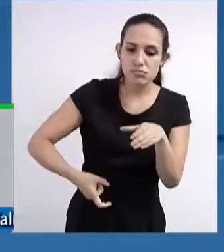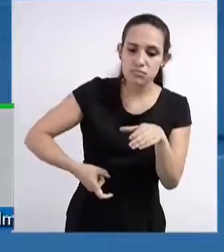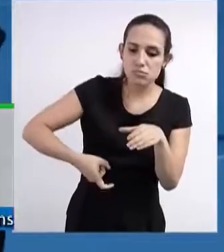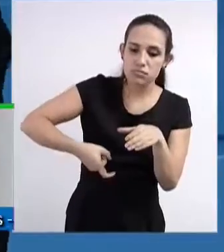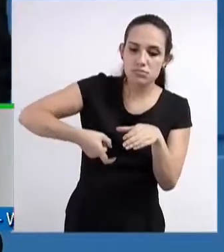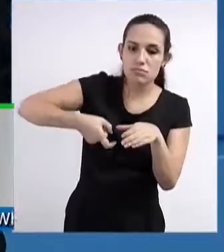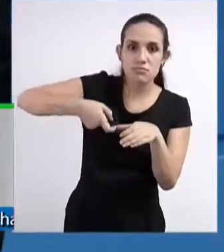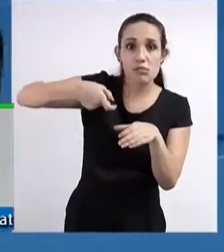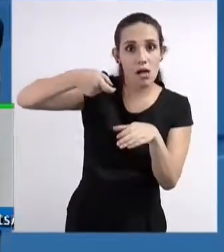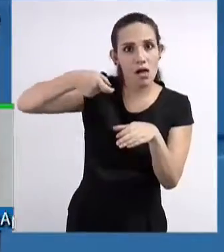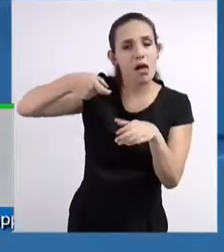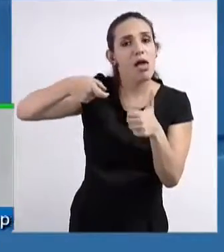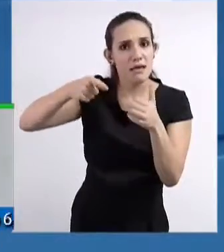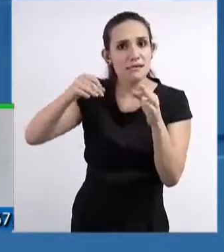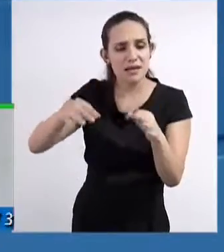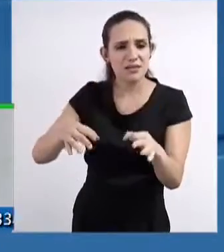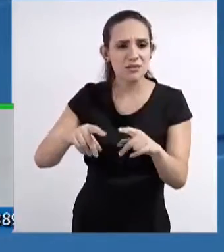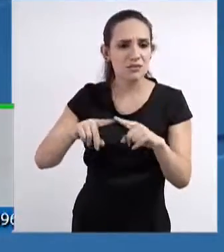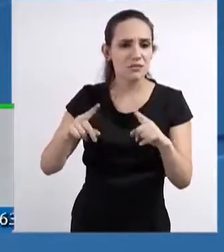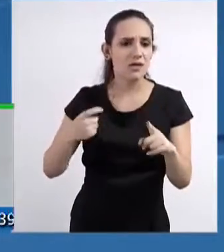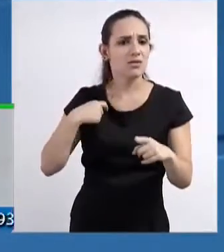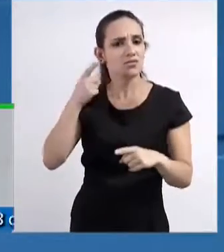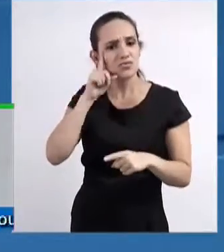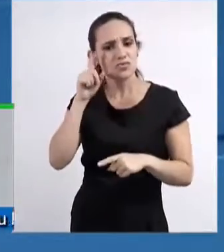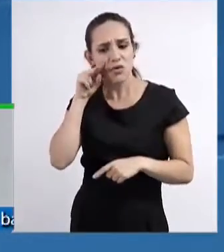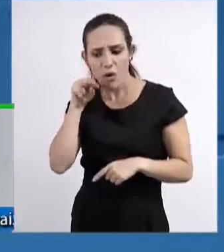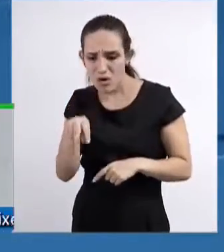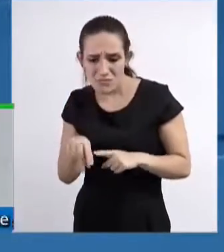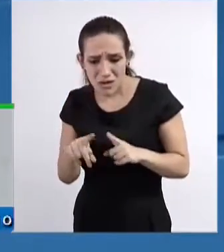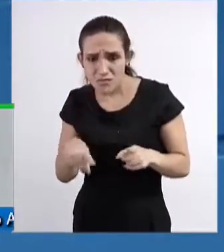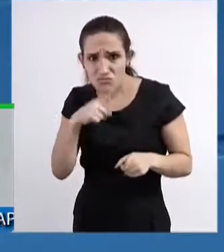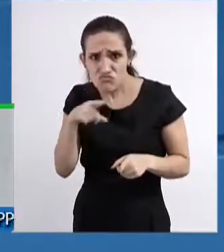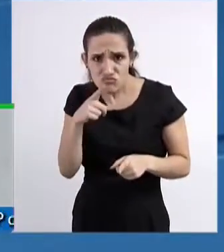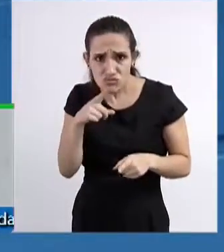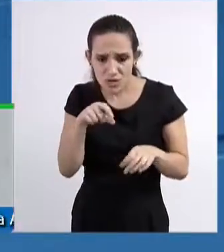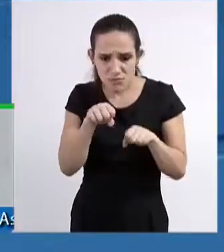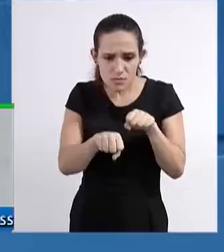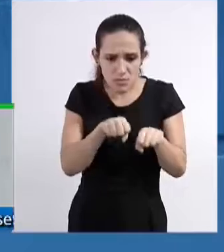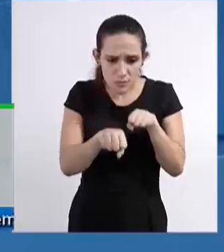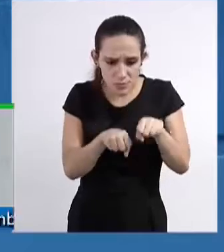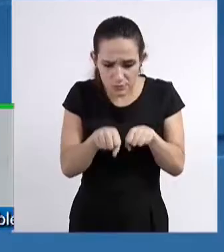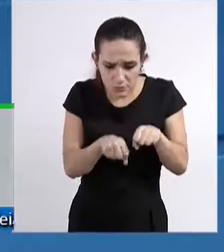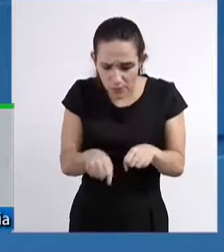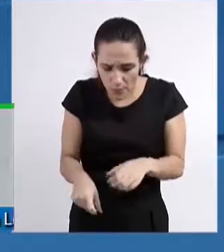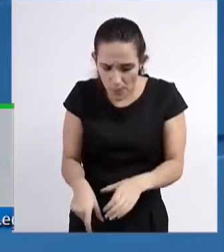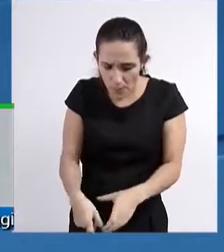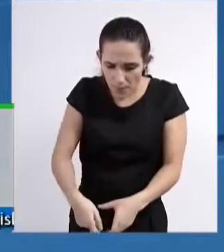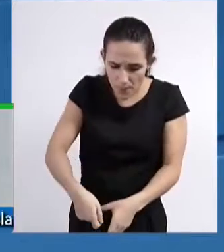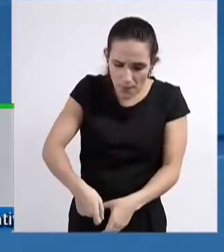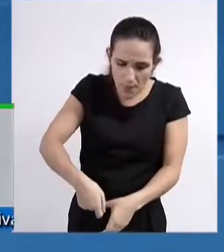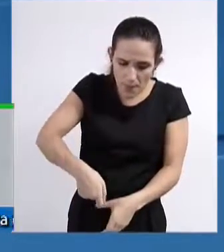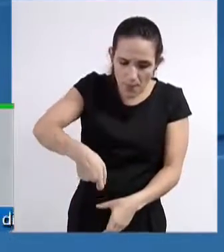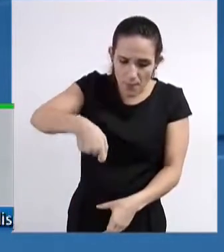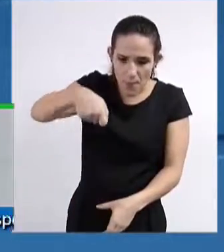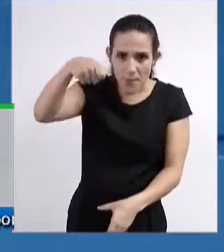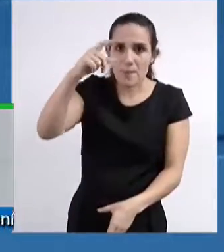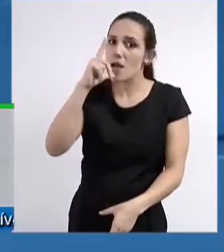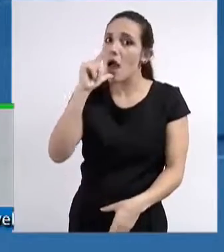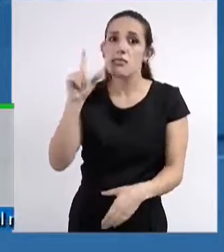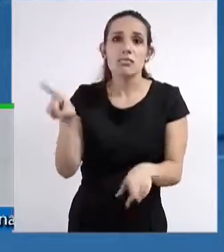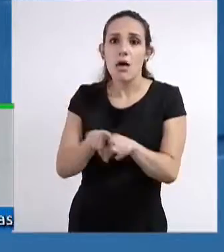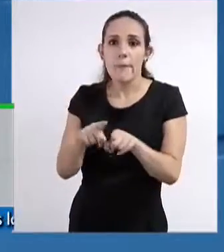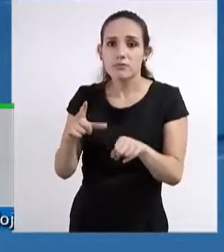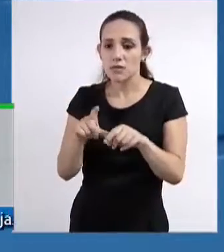um poço artesiano, a gente fica olhando para ele todo dia, mas não tem a bomba para puxar água, não tem a rede de distribuição,